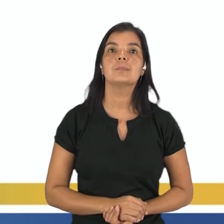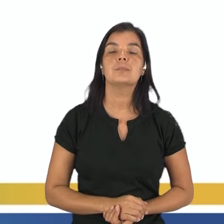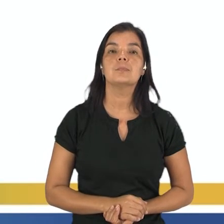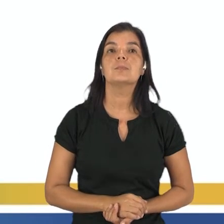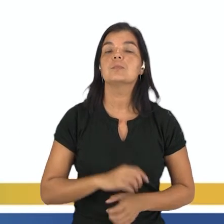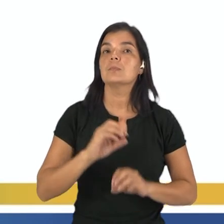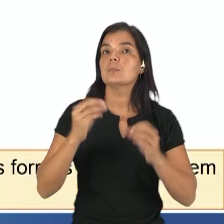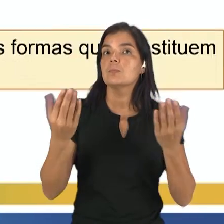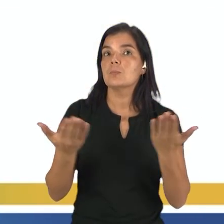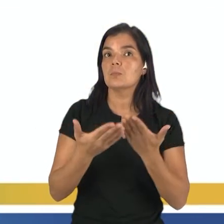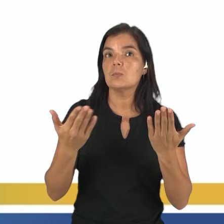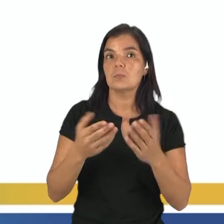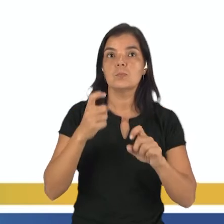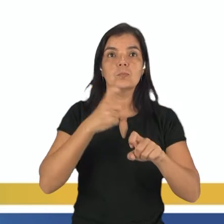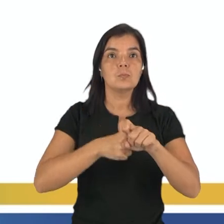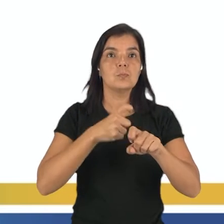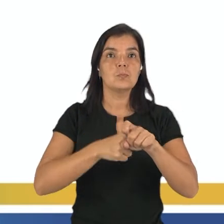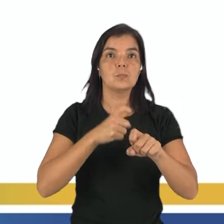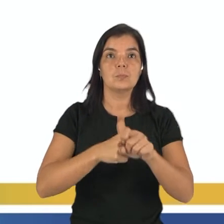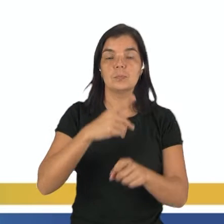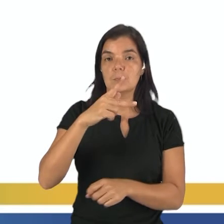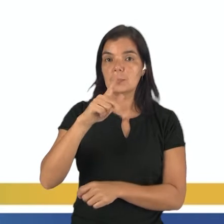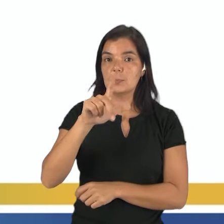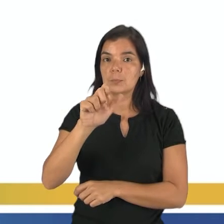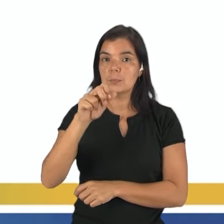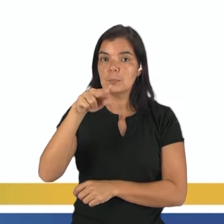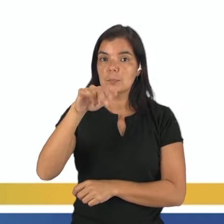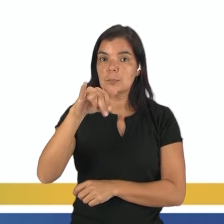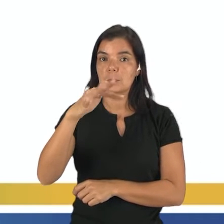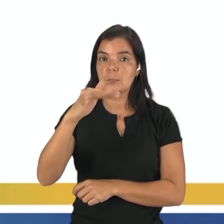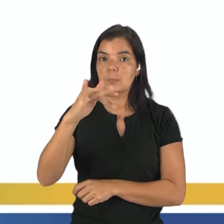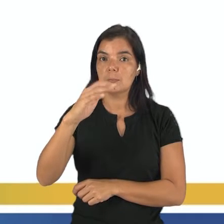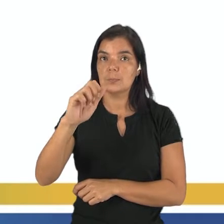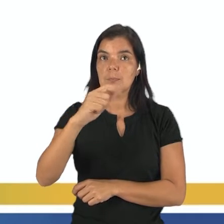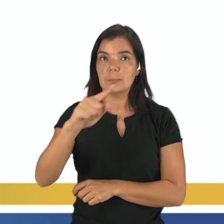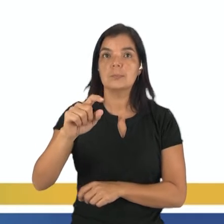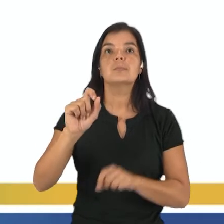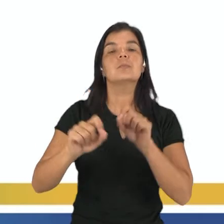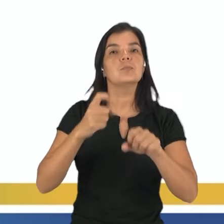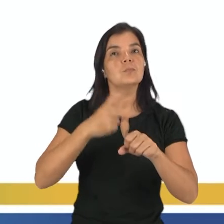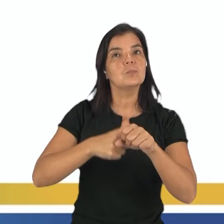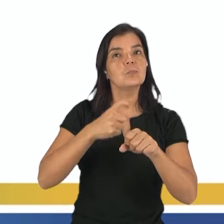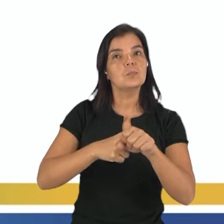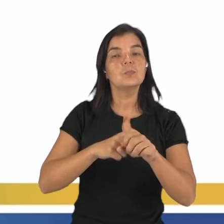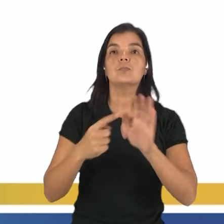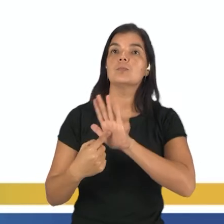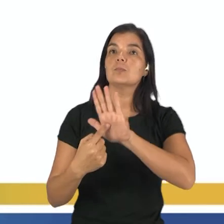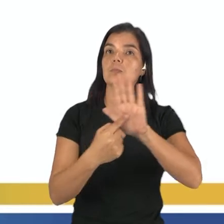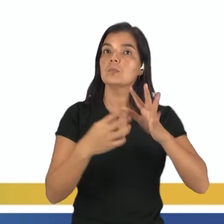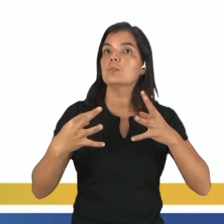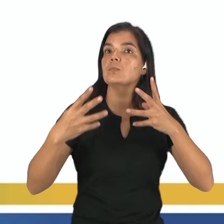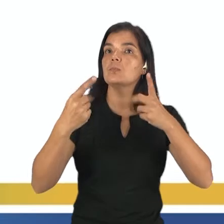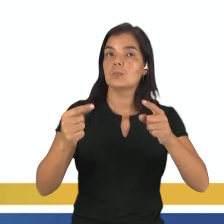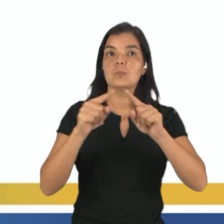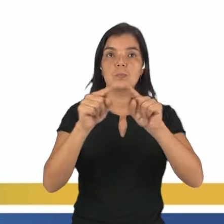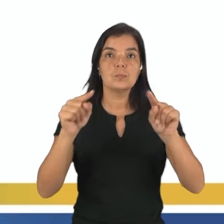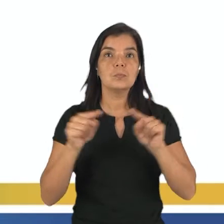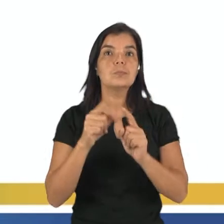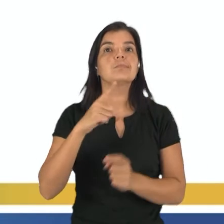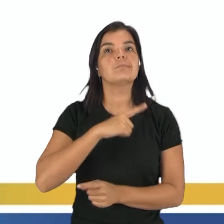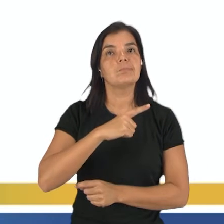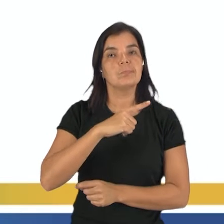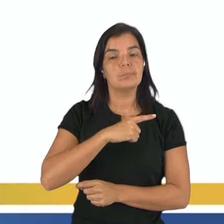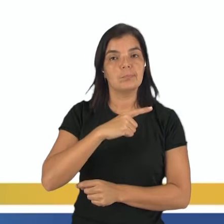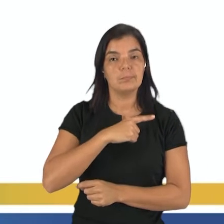planificação de sólidos geométricos. Então, pessoal, a planificação de um sólido geométrico é a apresentação de todas as formas que